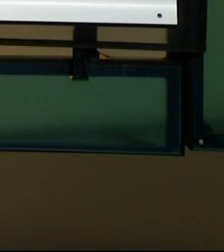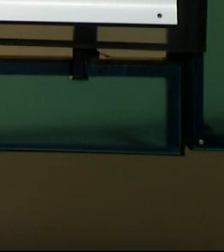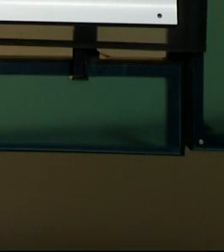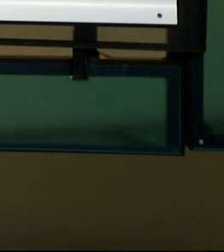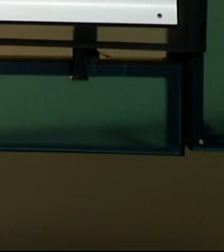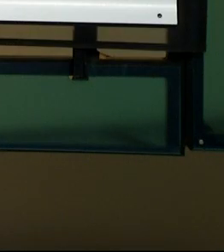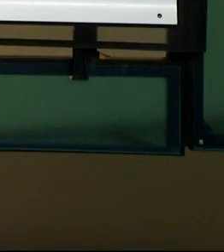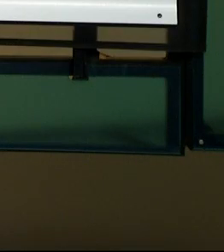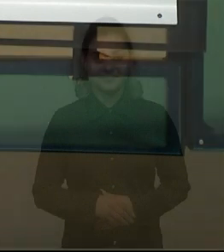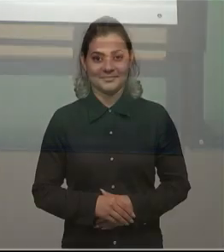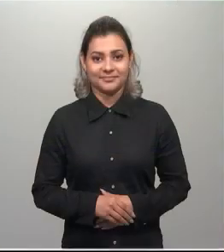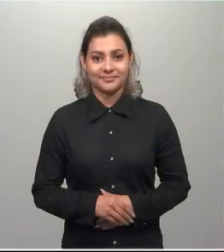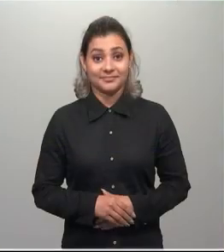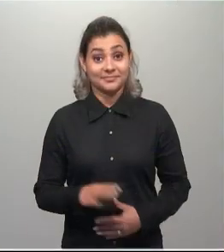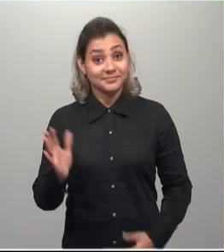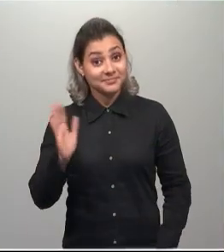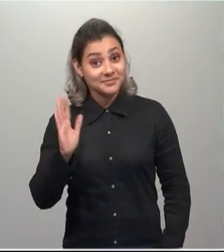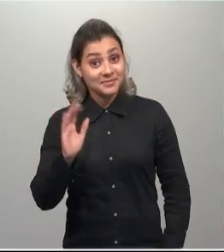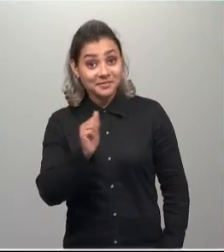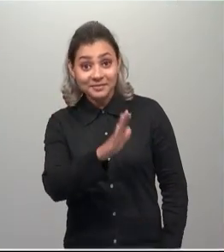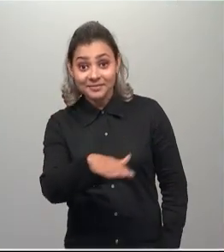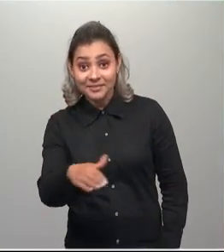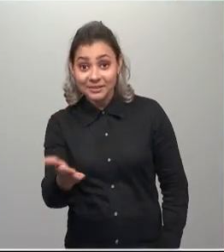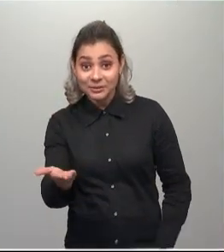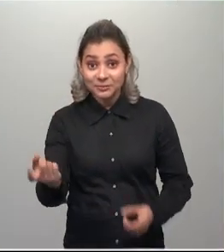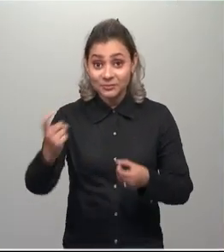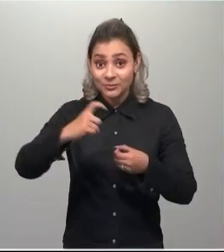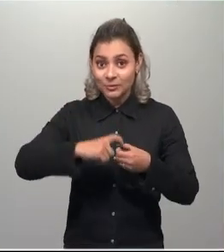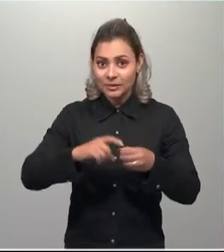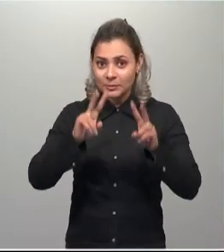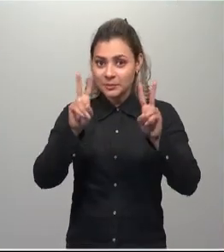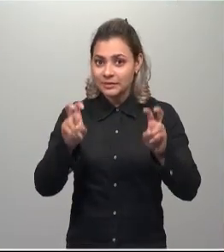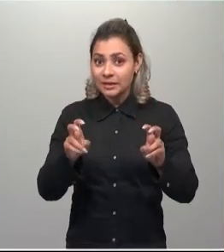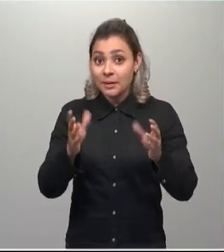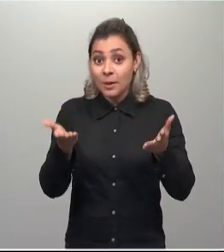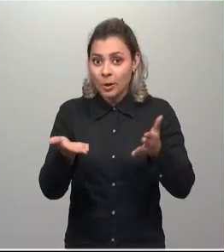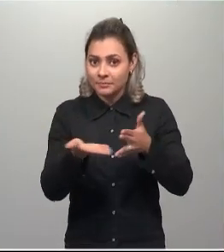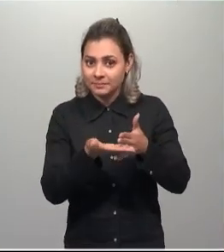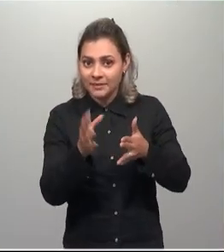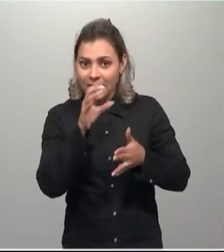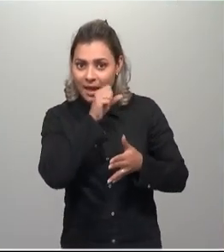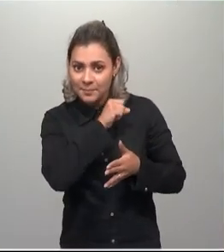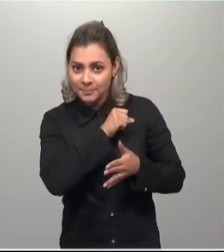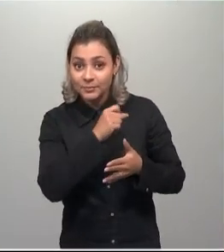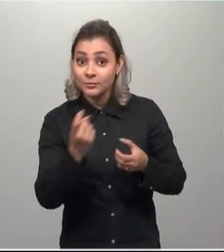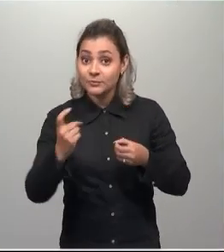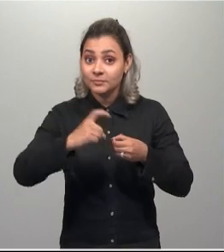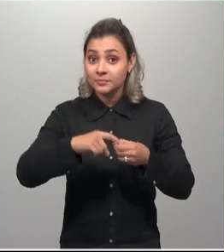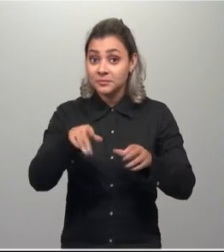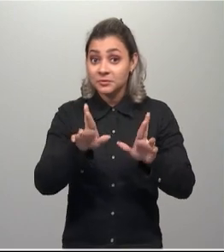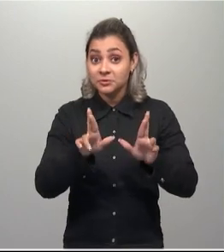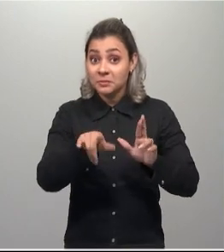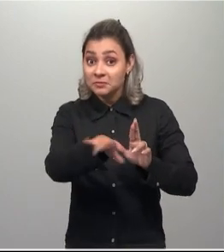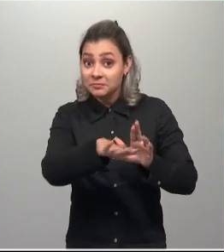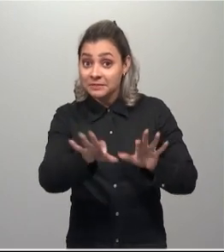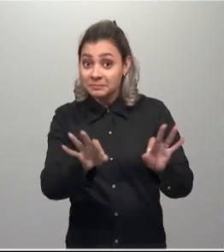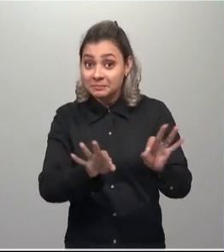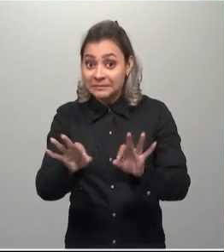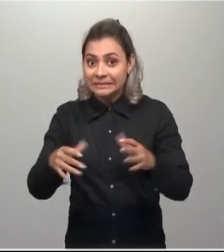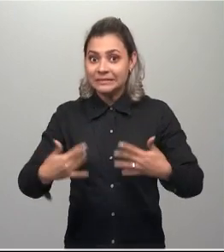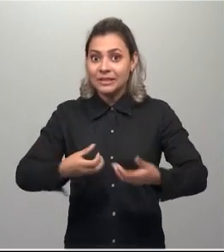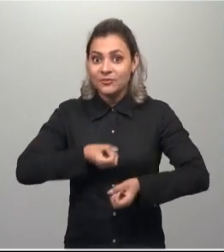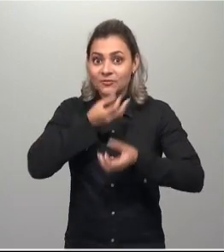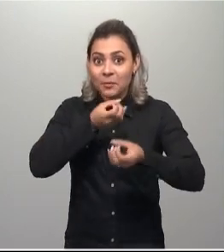o la novamente alunos voltando então do nosso intervalinho espero que tenhamos recompostos da quantidade